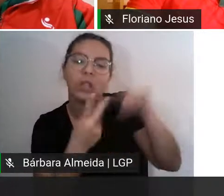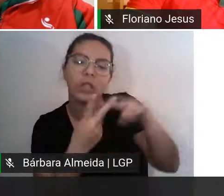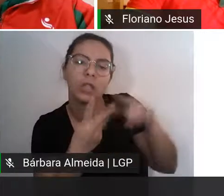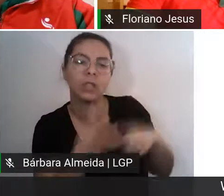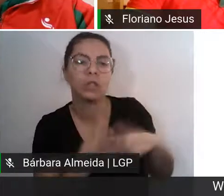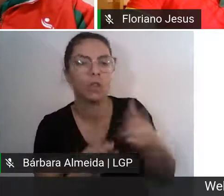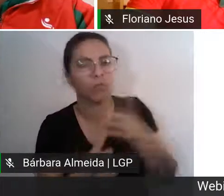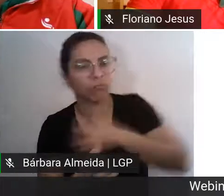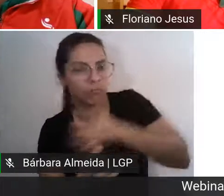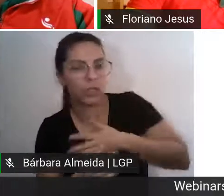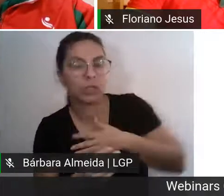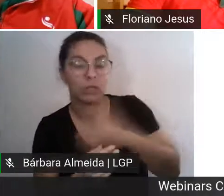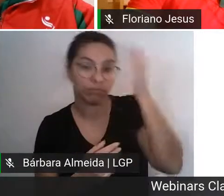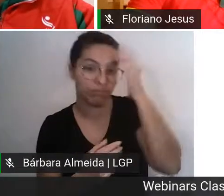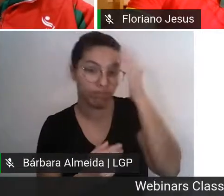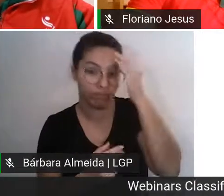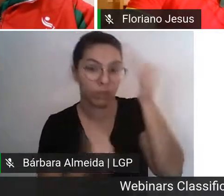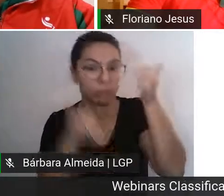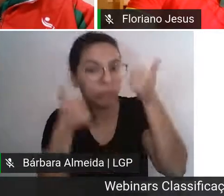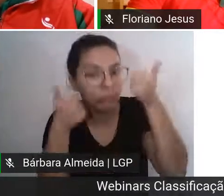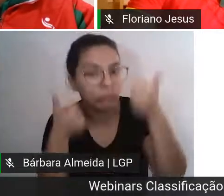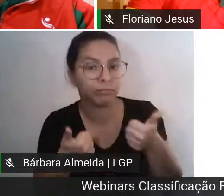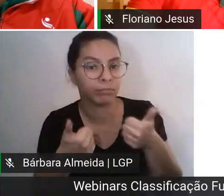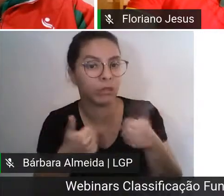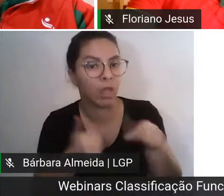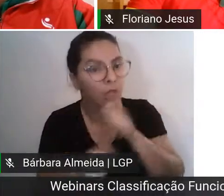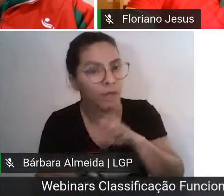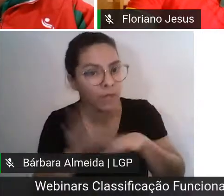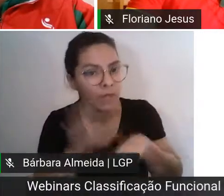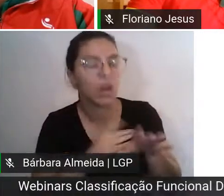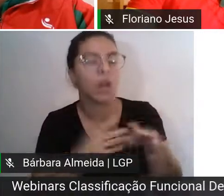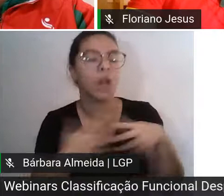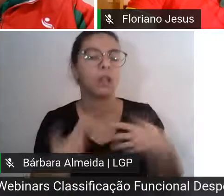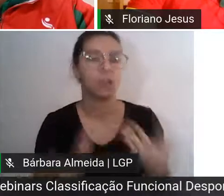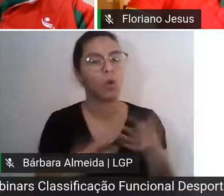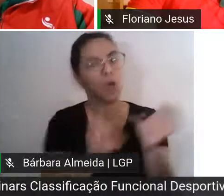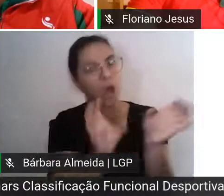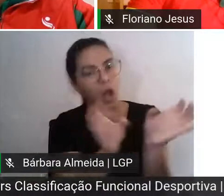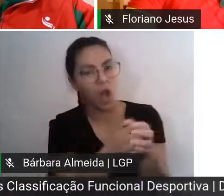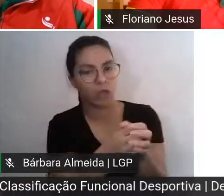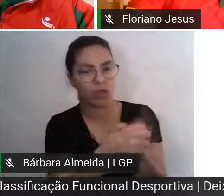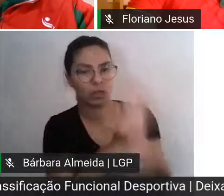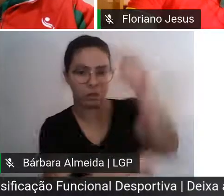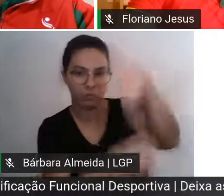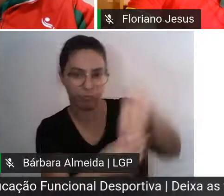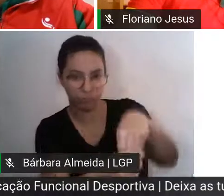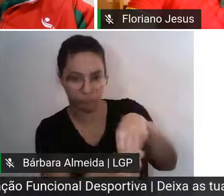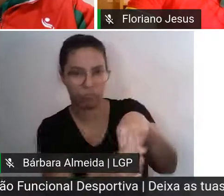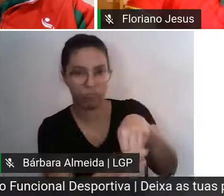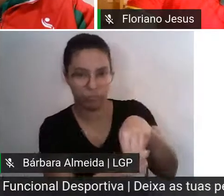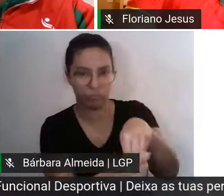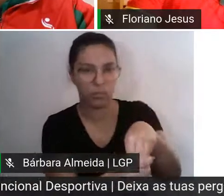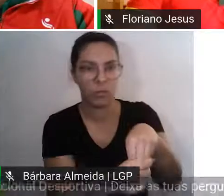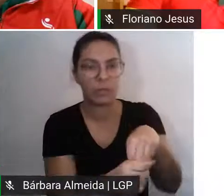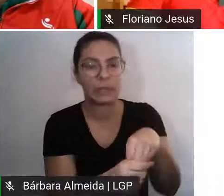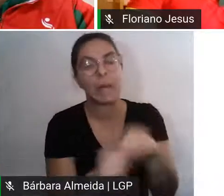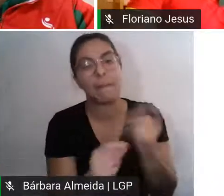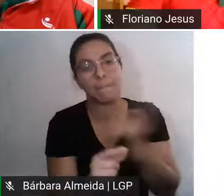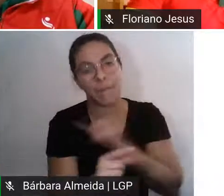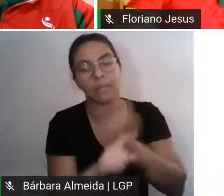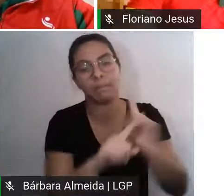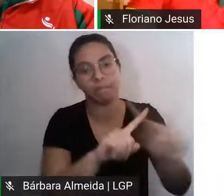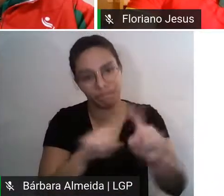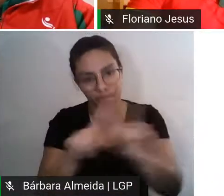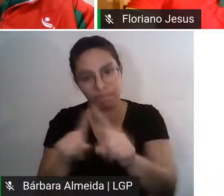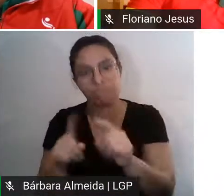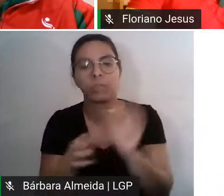quando a cabeça está no sítio, é aquilo tudo que ele consegue fazer, então esta é a classe. Como o Floriano dizia, nós depois temos definidos as características